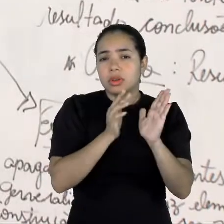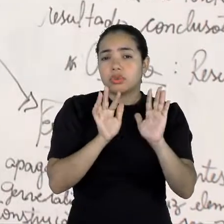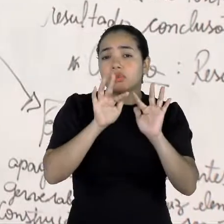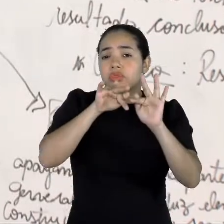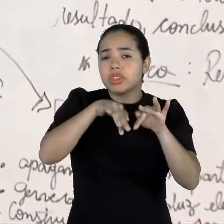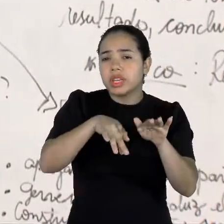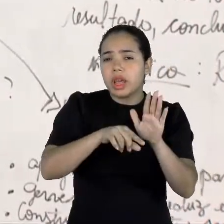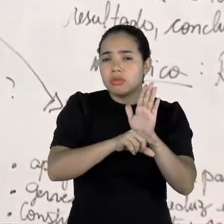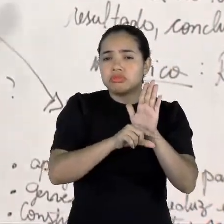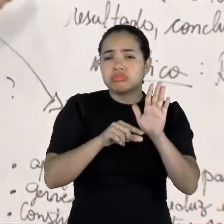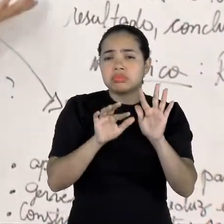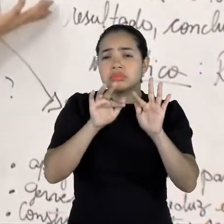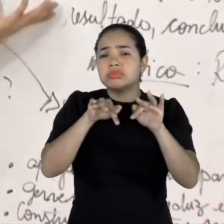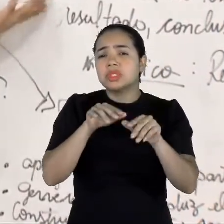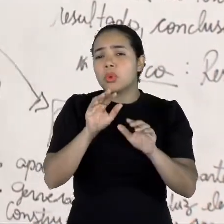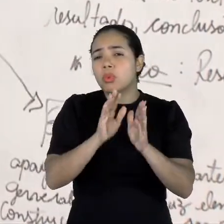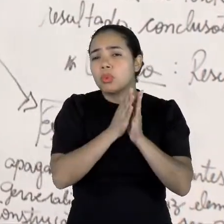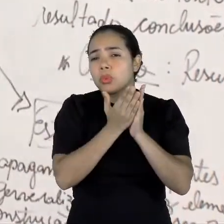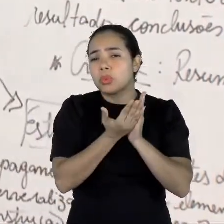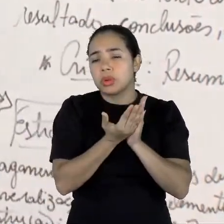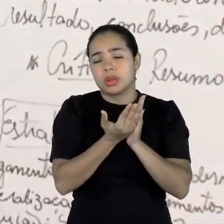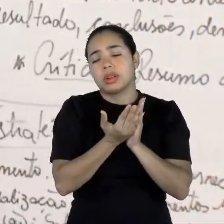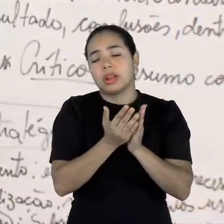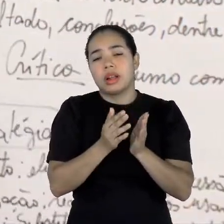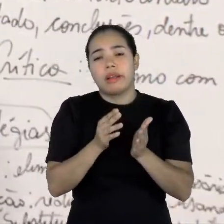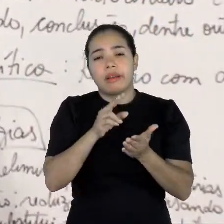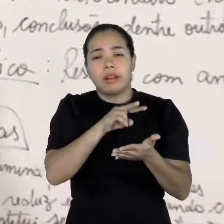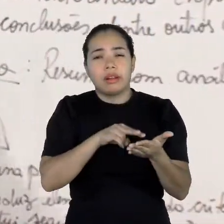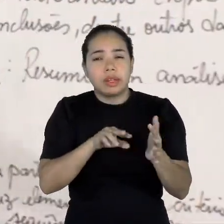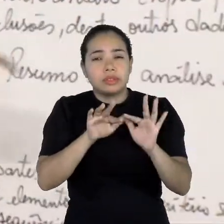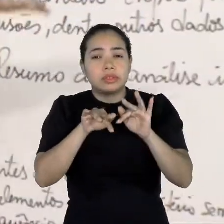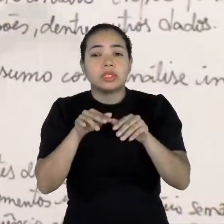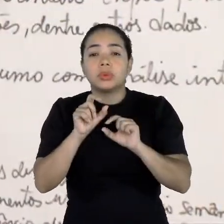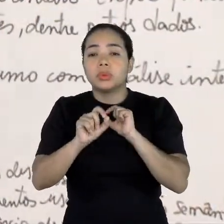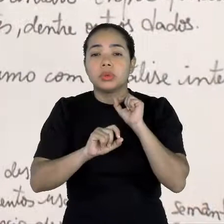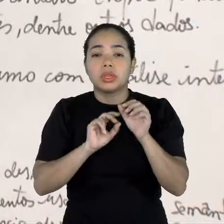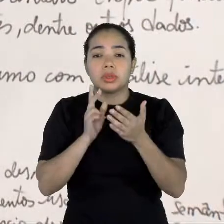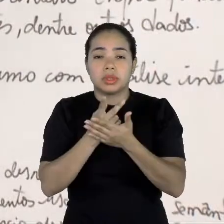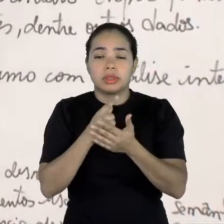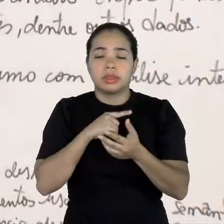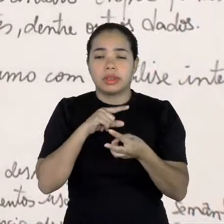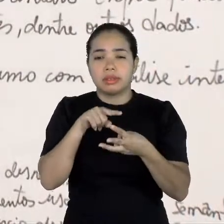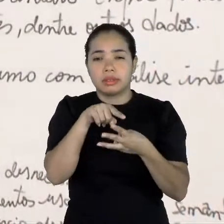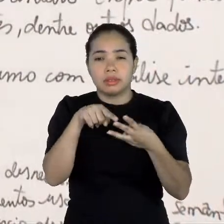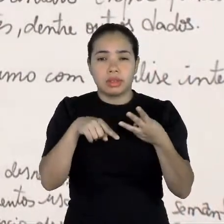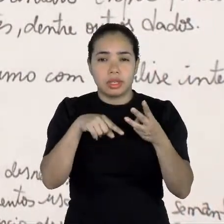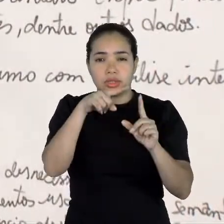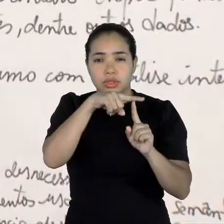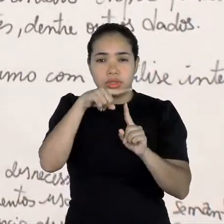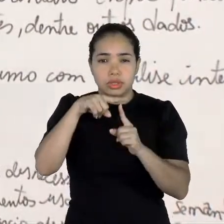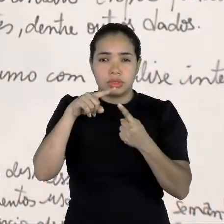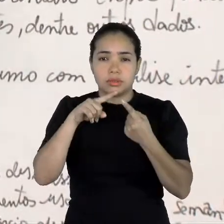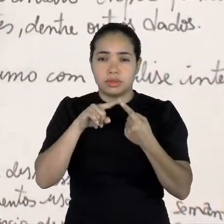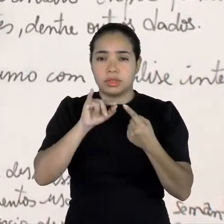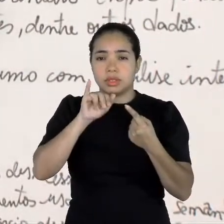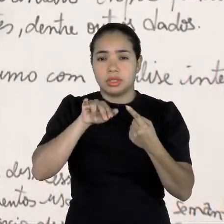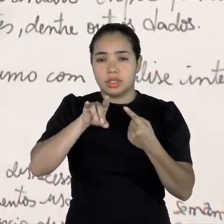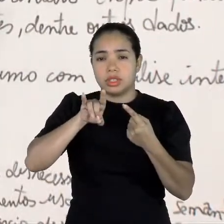no final. Eu tenho 3 tipos de resumo, eles podem ser